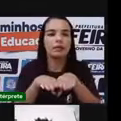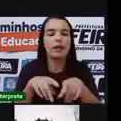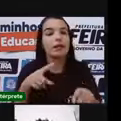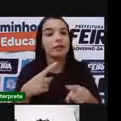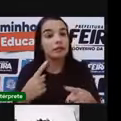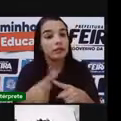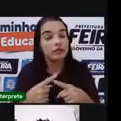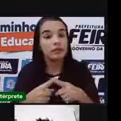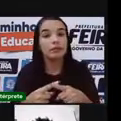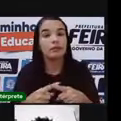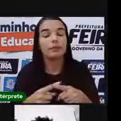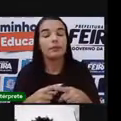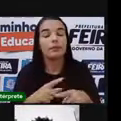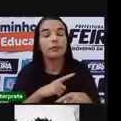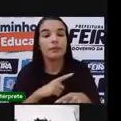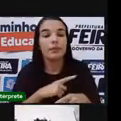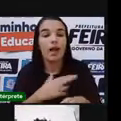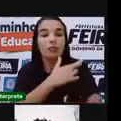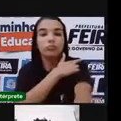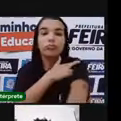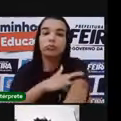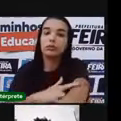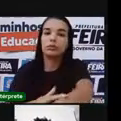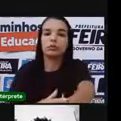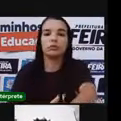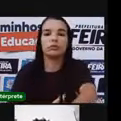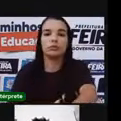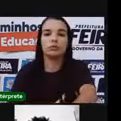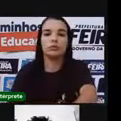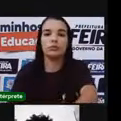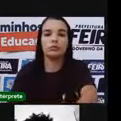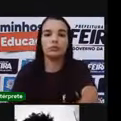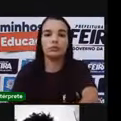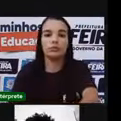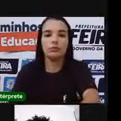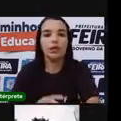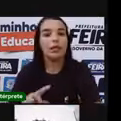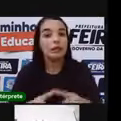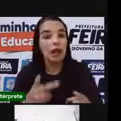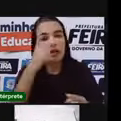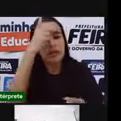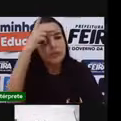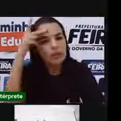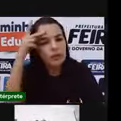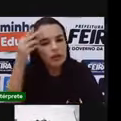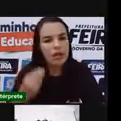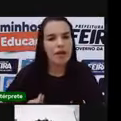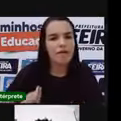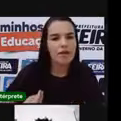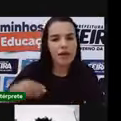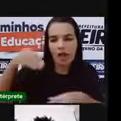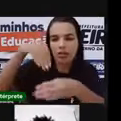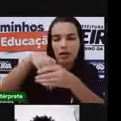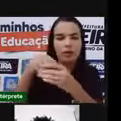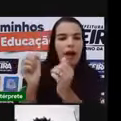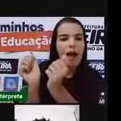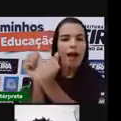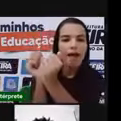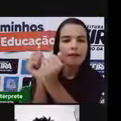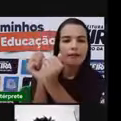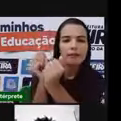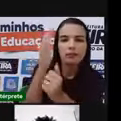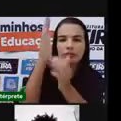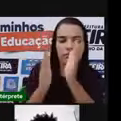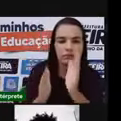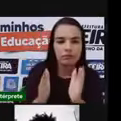dignidade. Então, as pessoas que estão, não é, vivendo em prisões, a gente chama, não é, de pessoas em situações